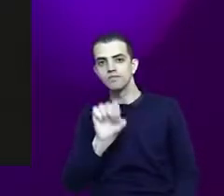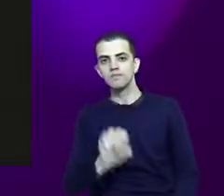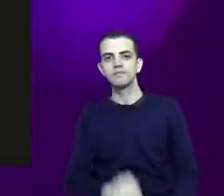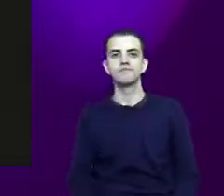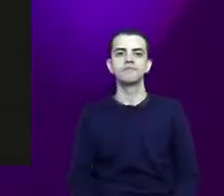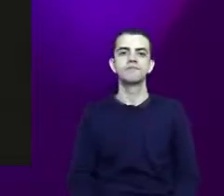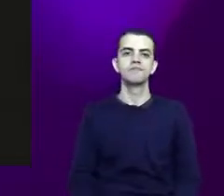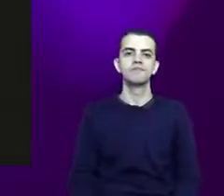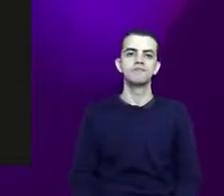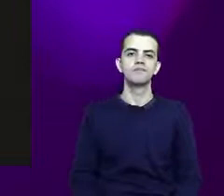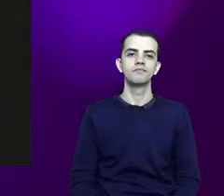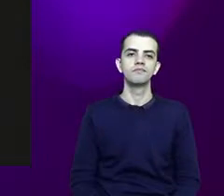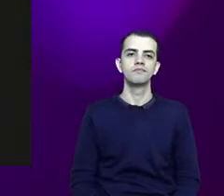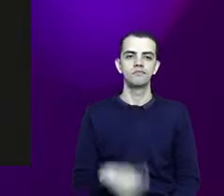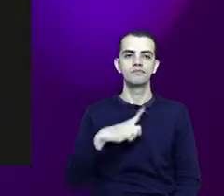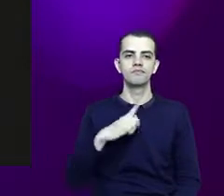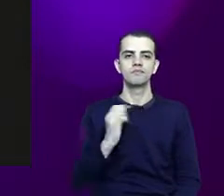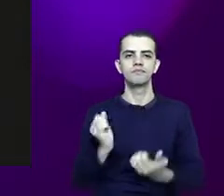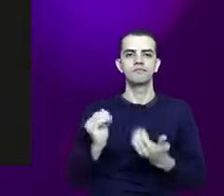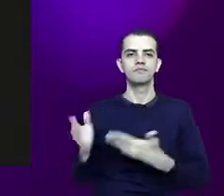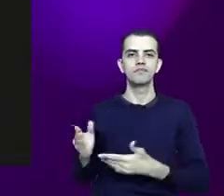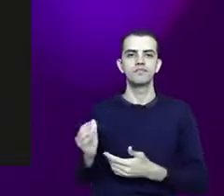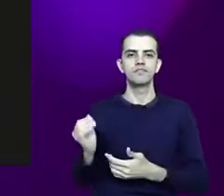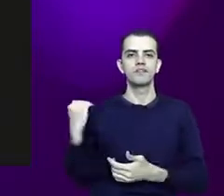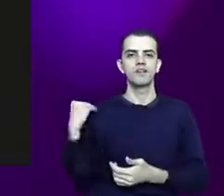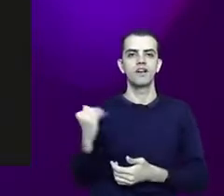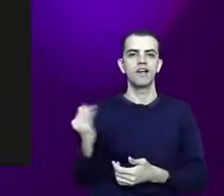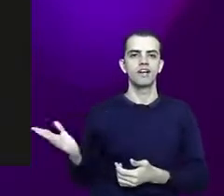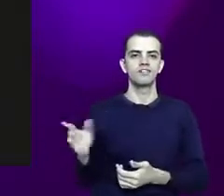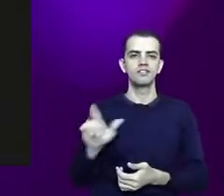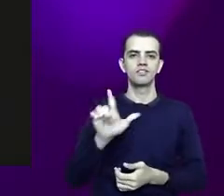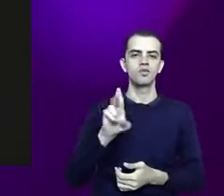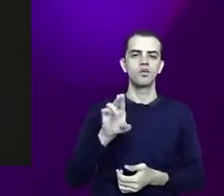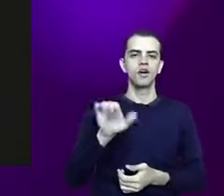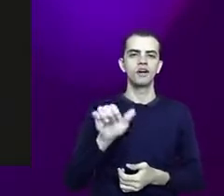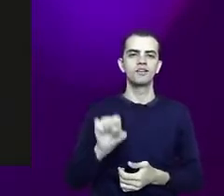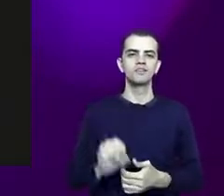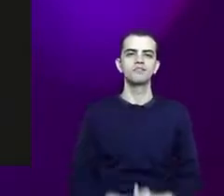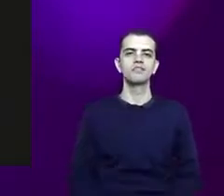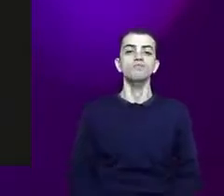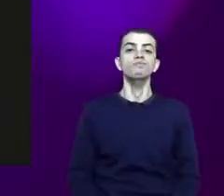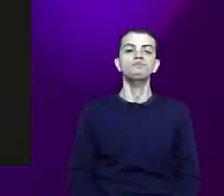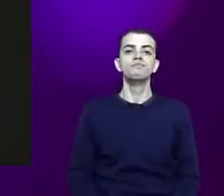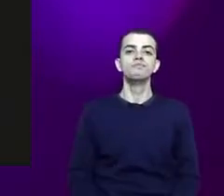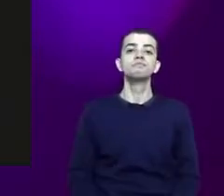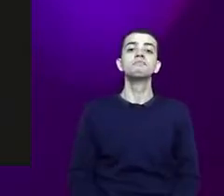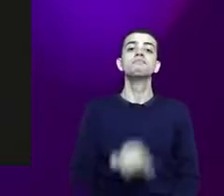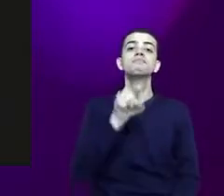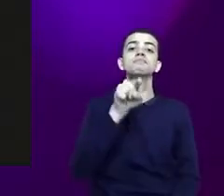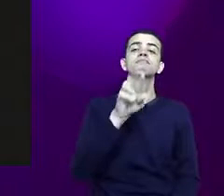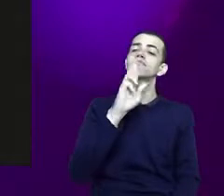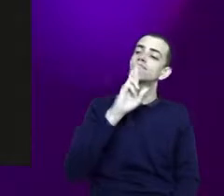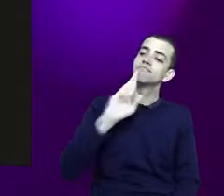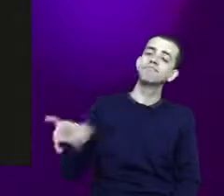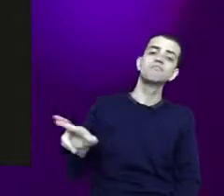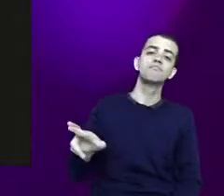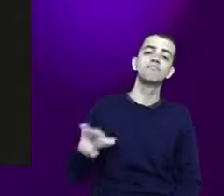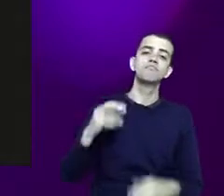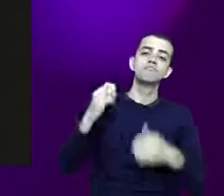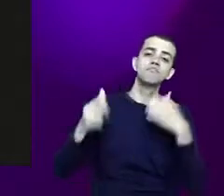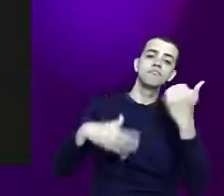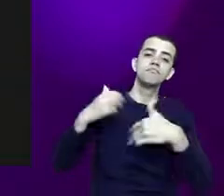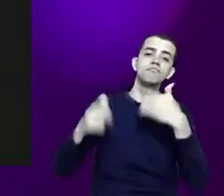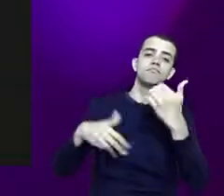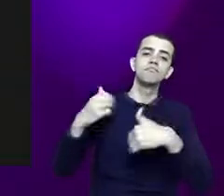Pode falar, Vassalo. O Lucas está aqui do meu lado. A gente está no mesmo computador aqui. Ô, Lucas, o que você colocaria para essa paciente com relação